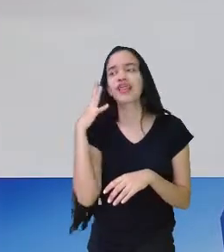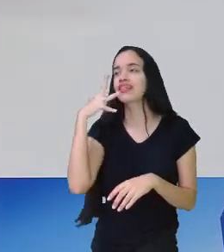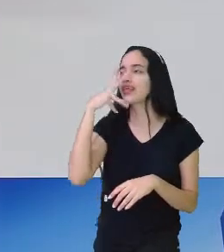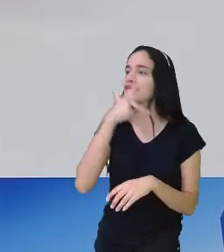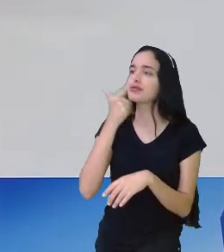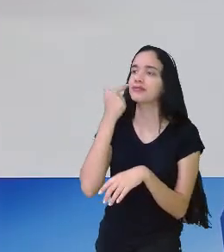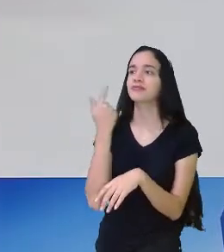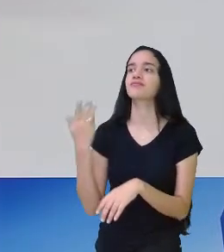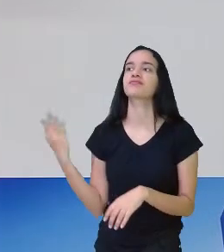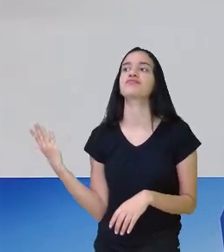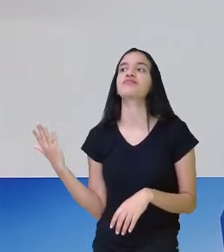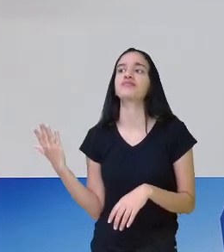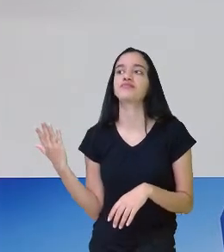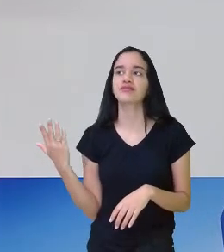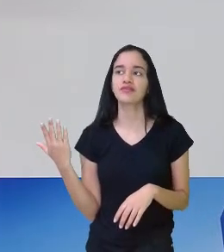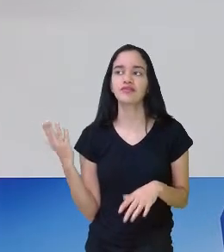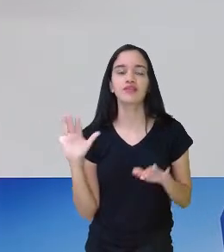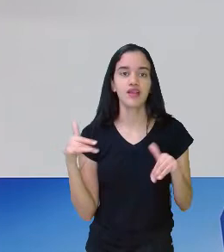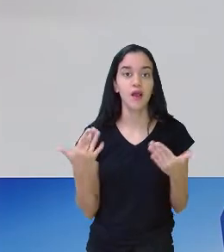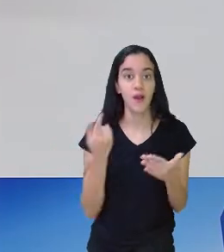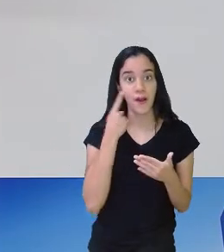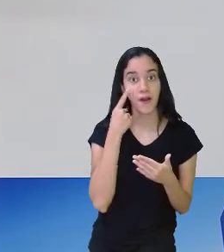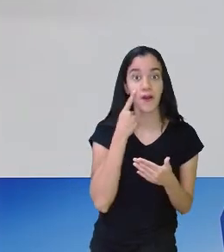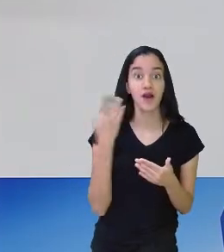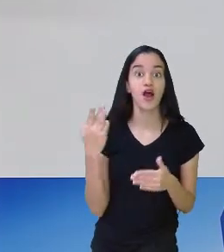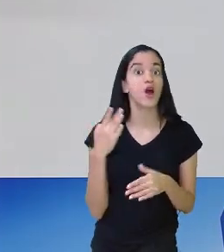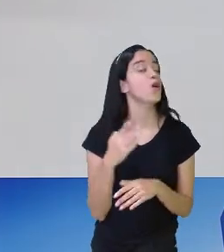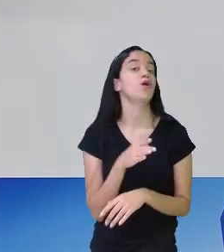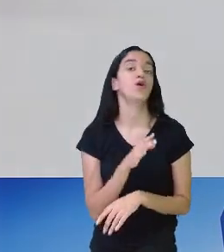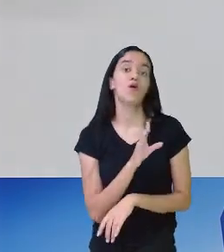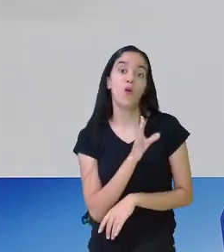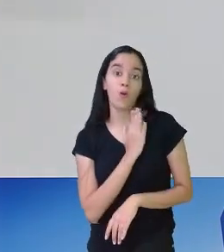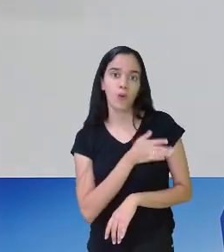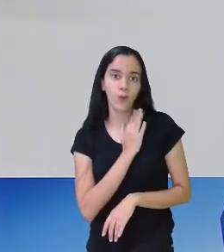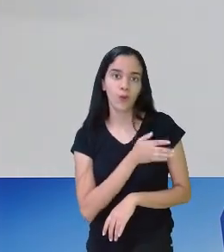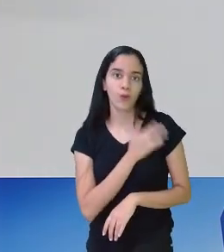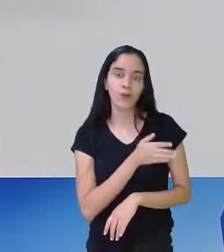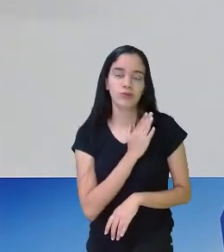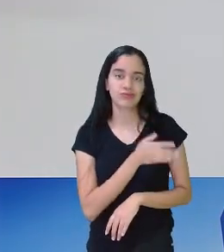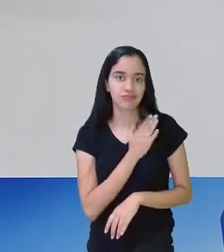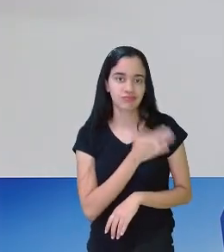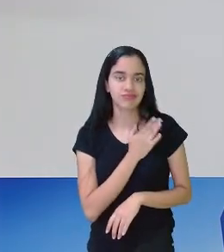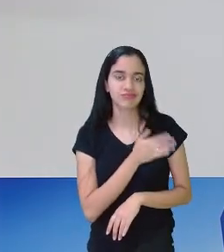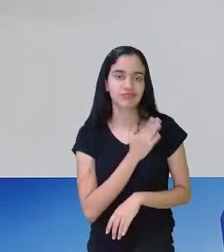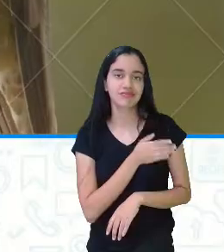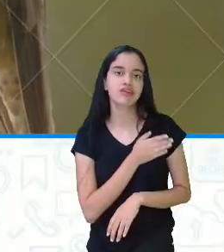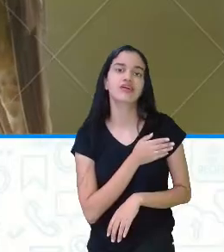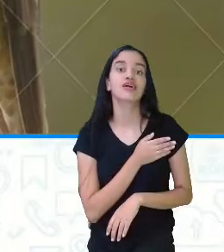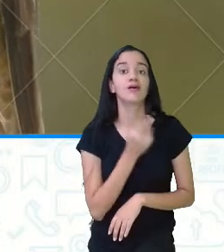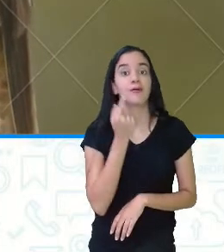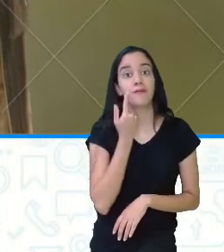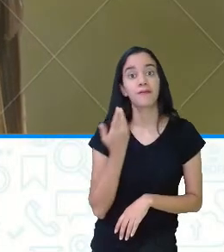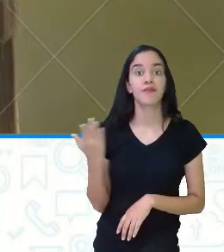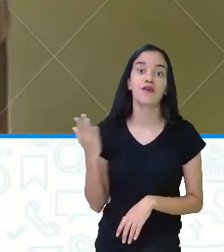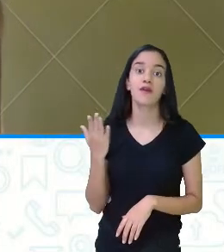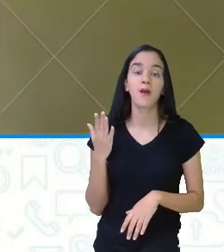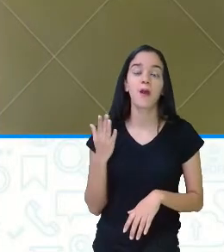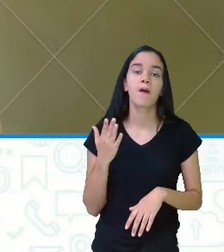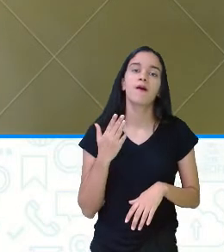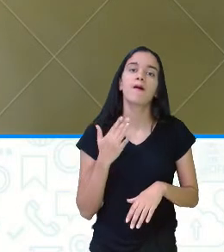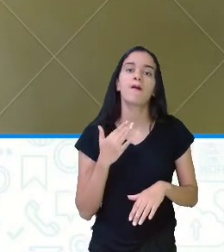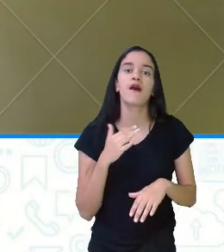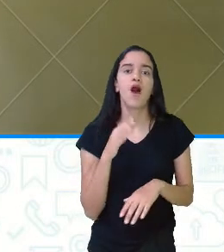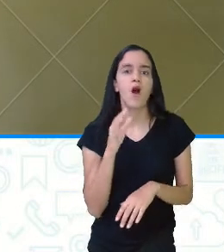ali se alimentando. E olha só, o coração, que aqui é separadinho, tá? Dessas aves, movimenta-se